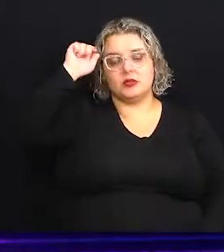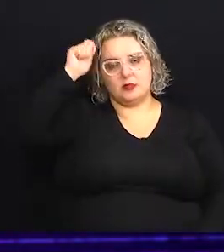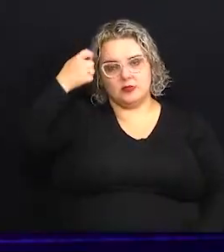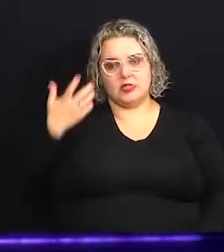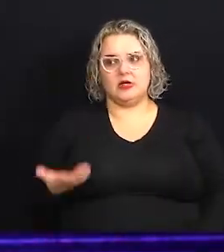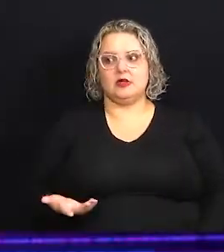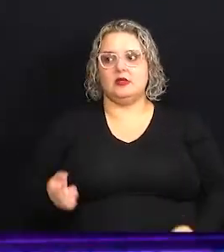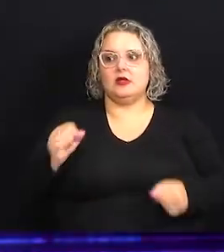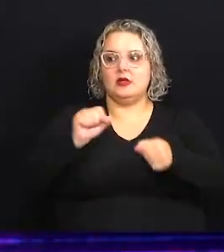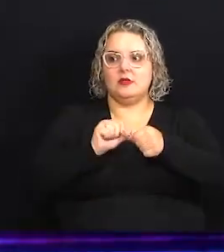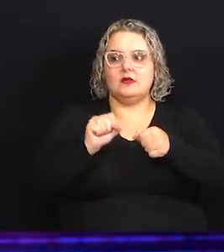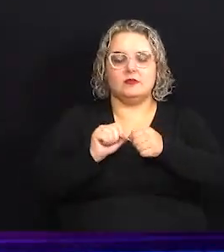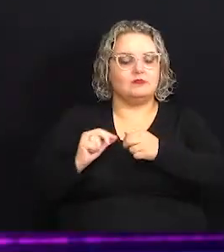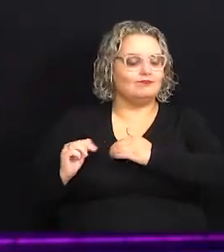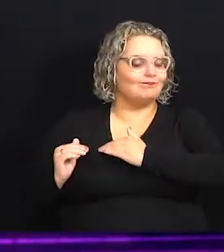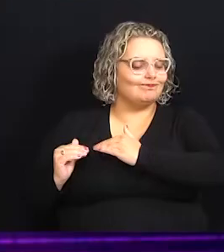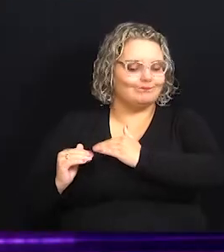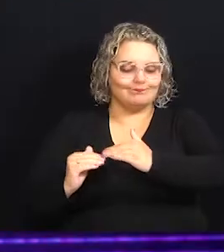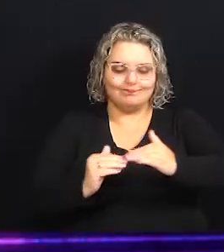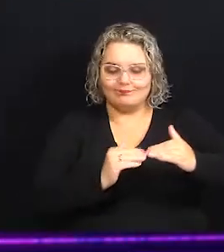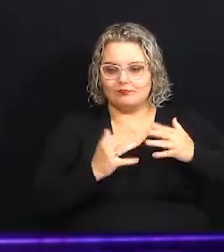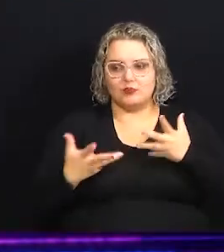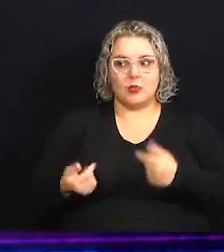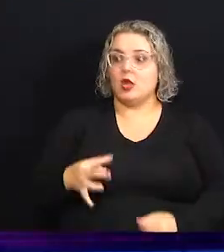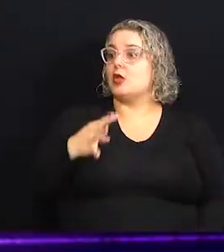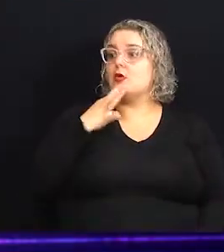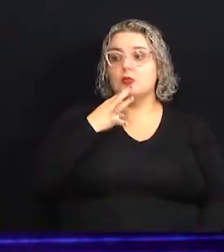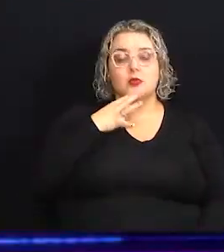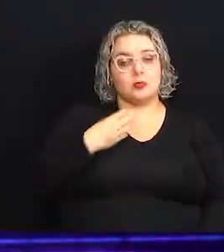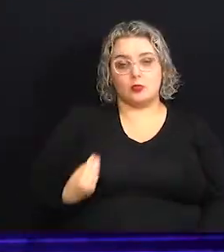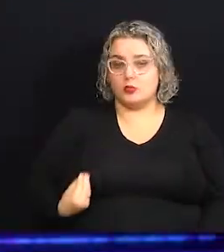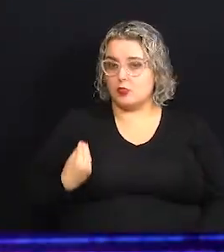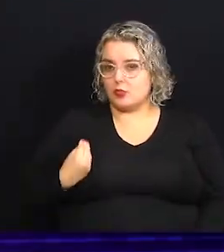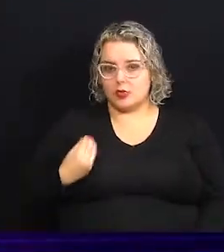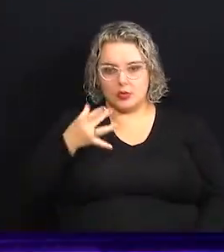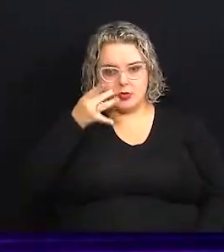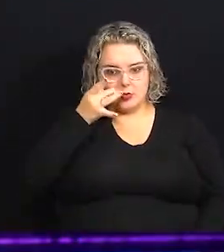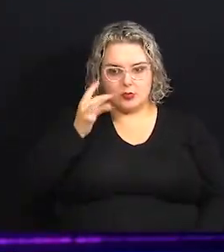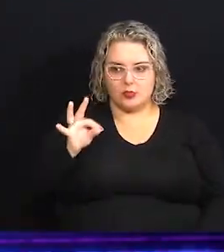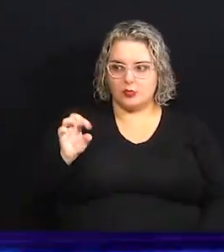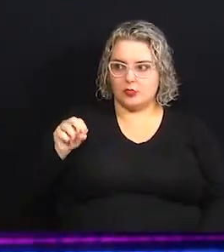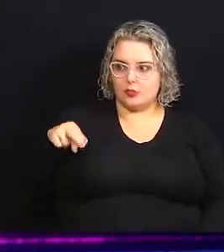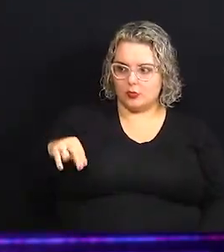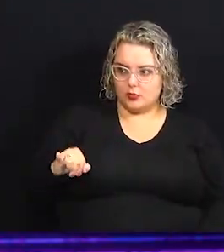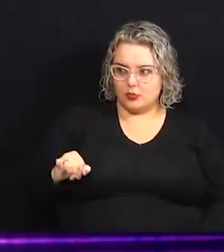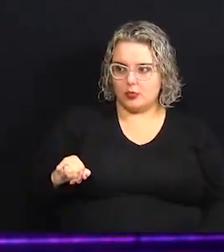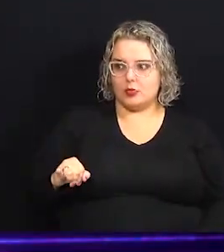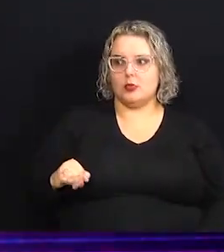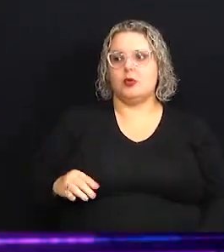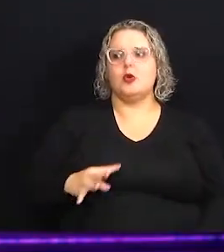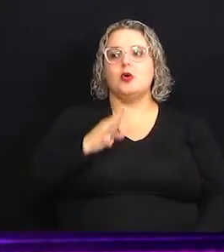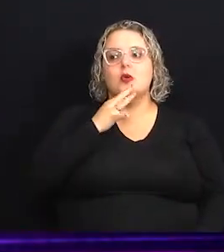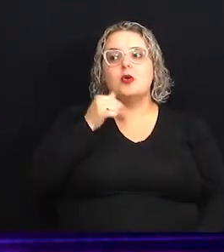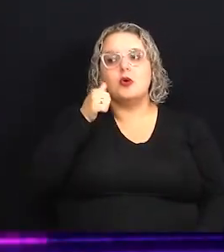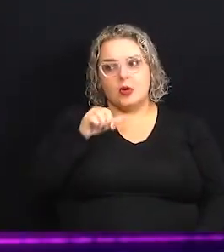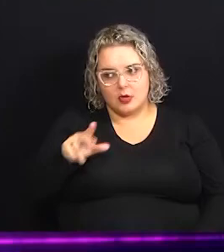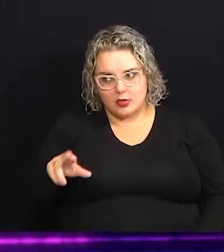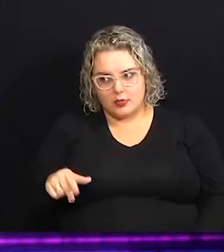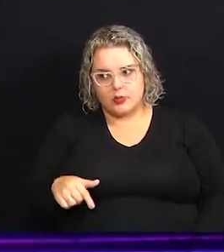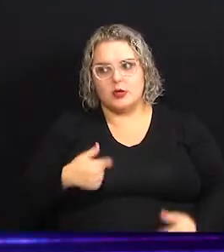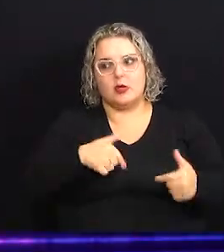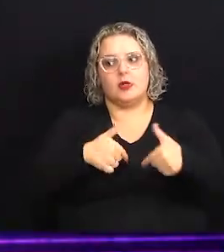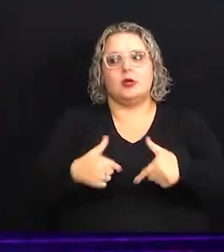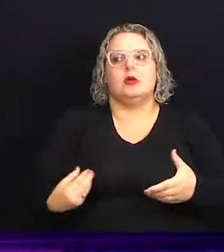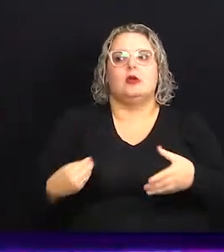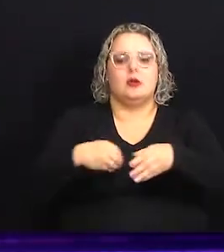ele foi feito numa sintonia incrível. Eu não conhecia Tony pessoalmente, eu conhecia a irmã do Tony,